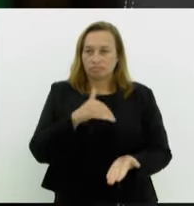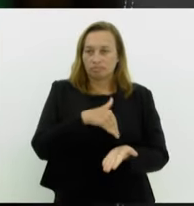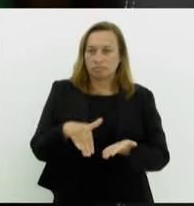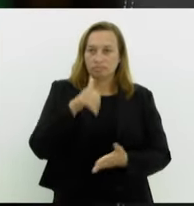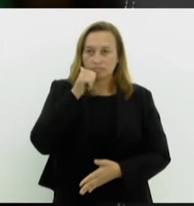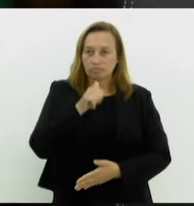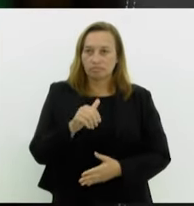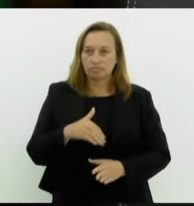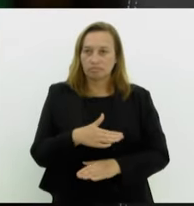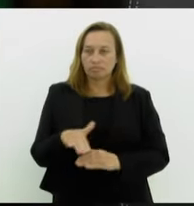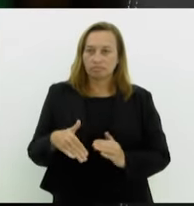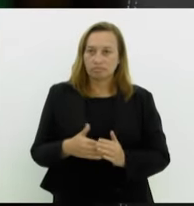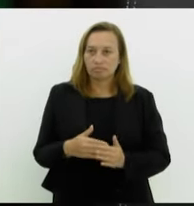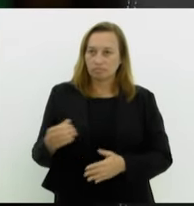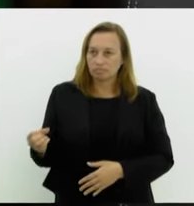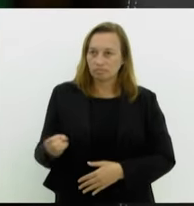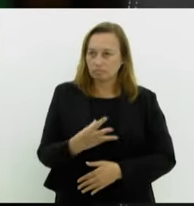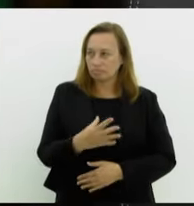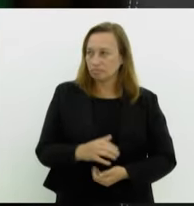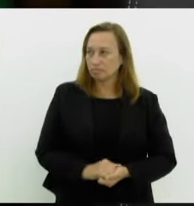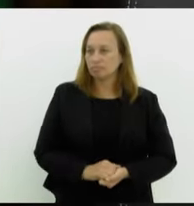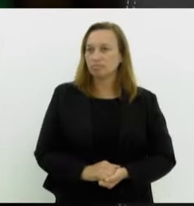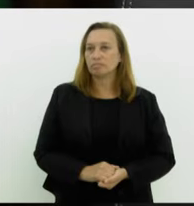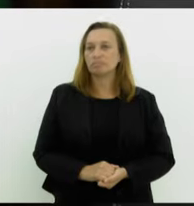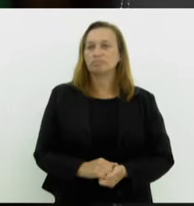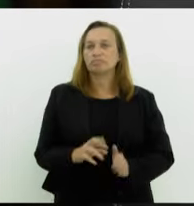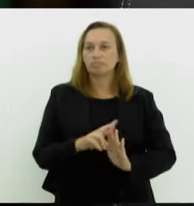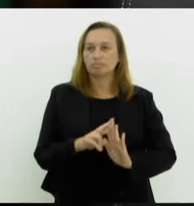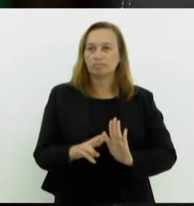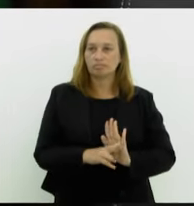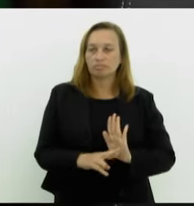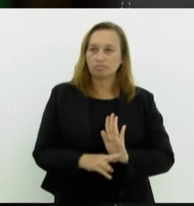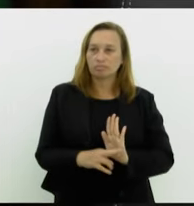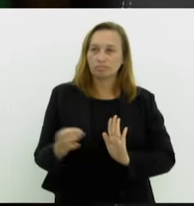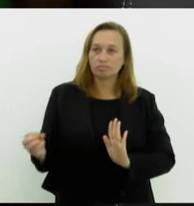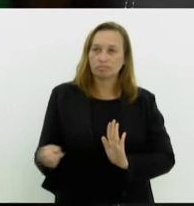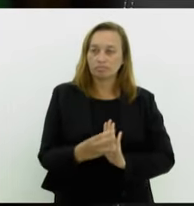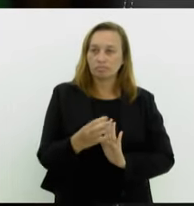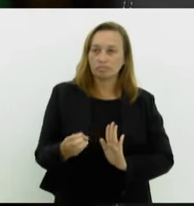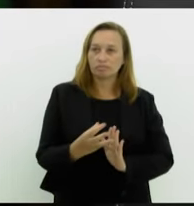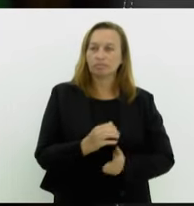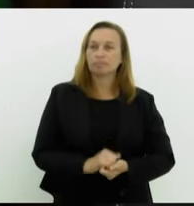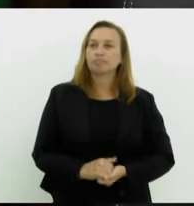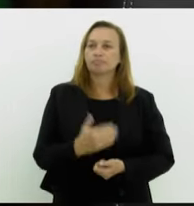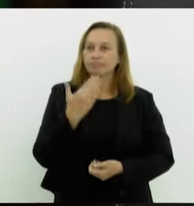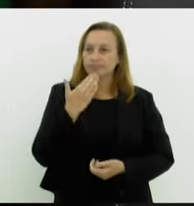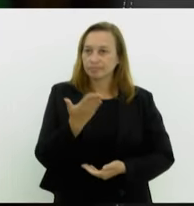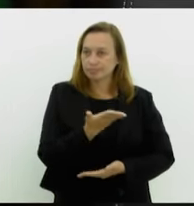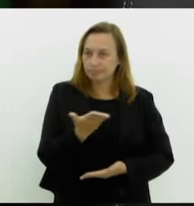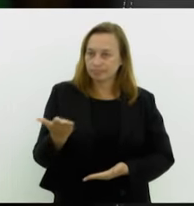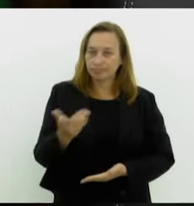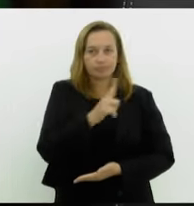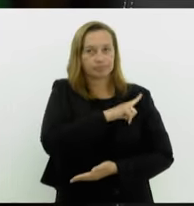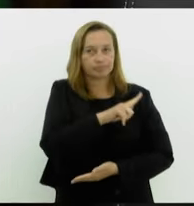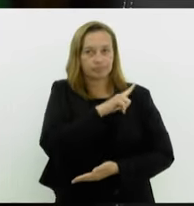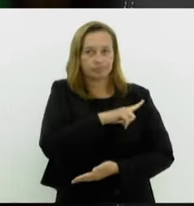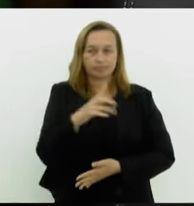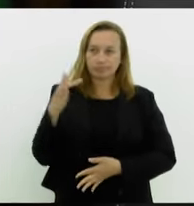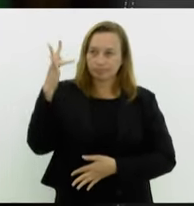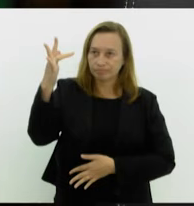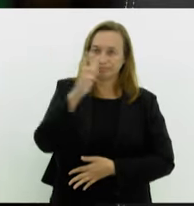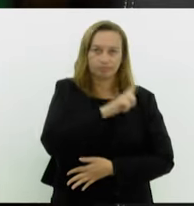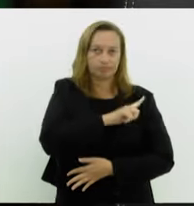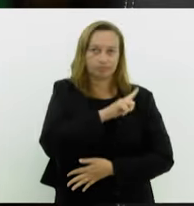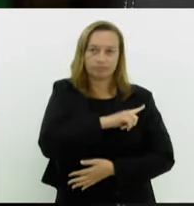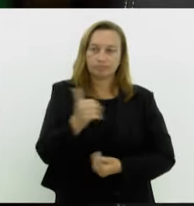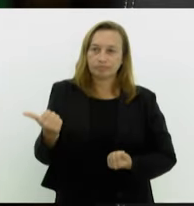todo atualizado com as nossas normas técnicas com os nossos endereços Quero pedir a todas as gestoras futuras gestoras